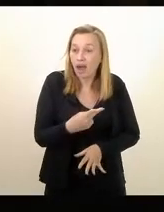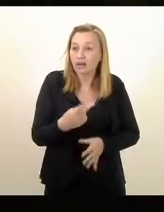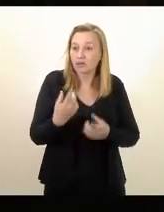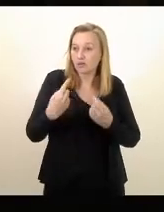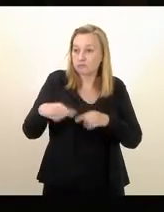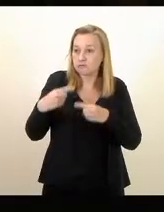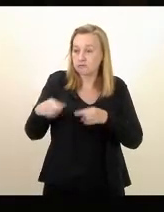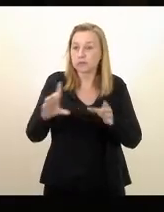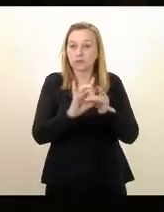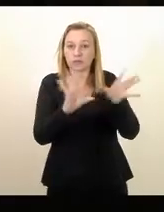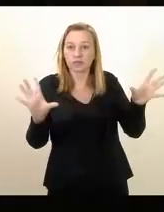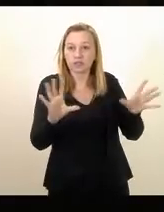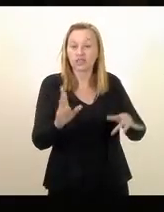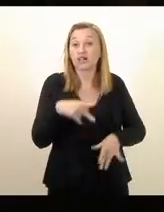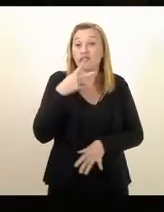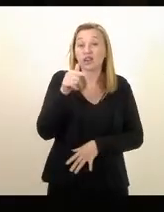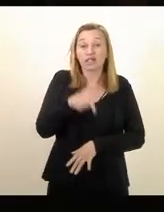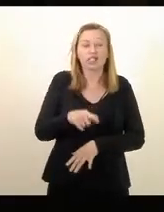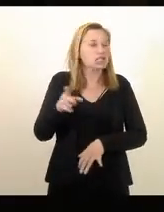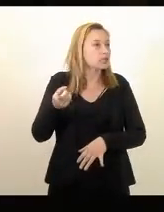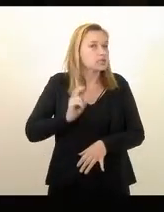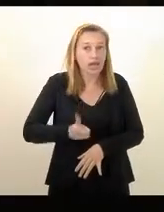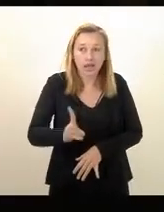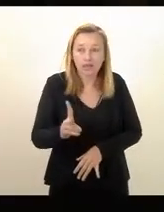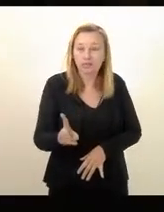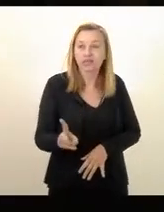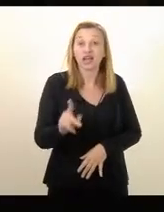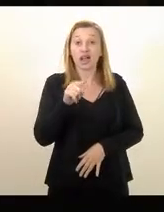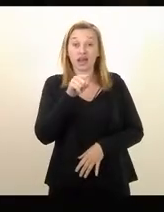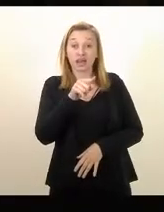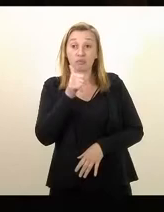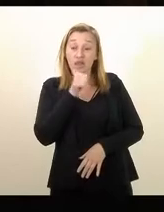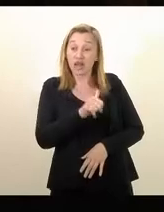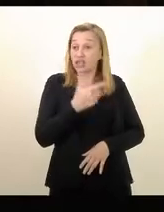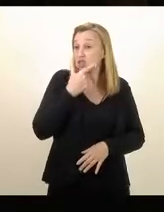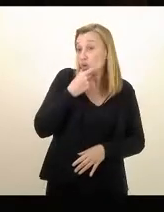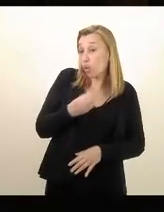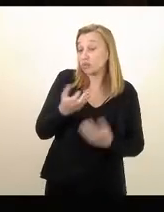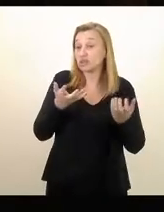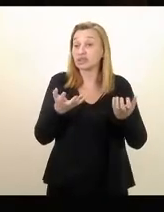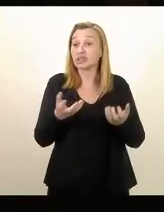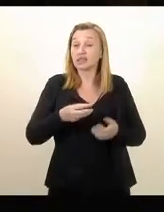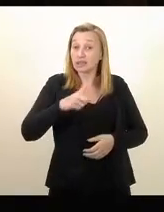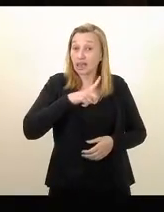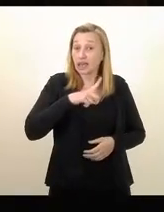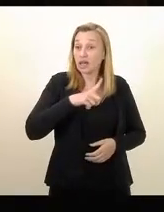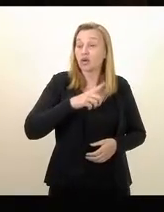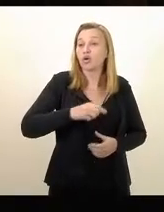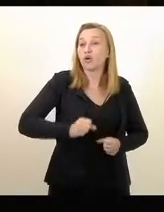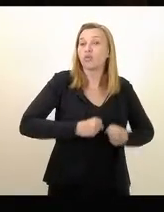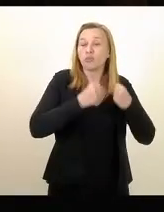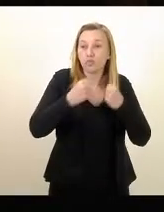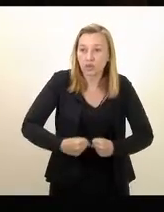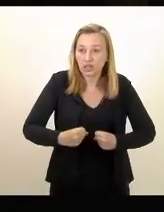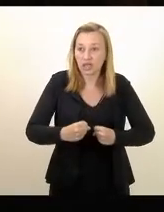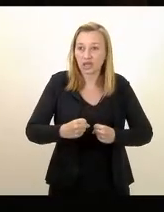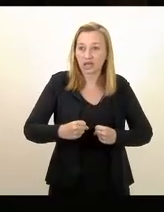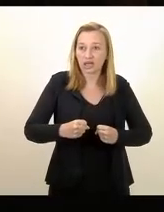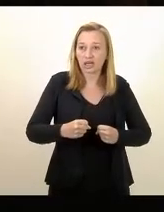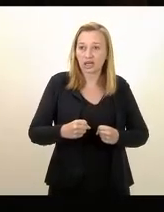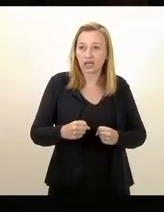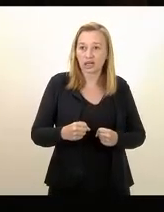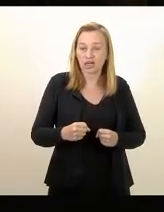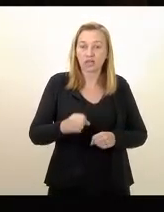democracia a gente está falando aqui o tempo inteiro que aqueles e aquelas que tem o poder armado